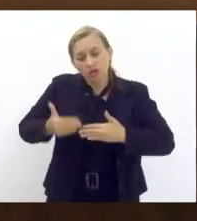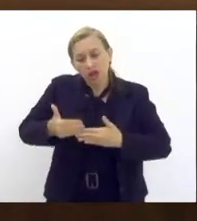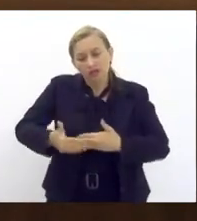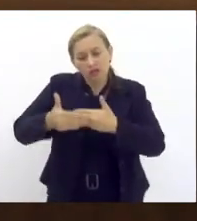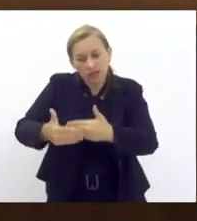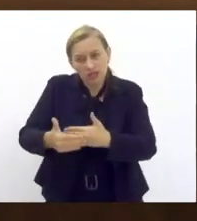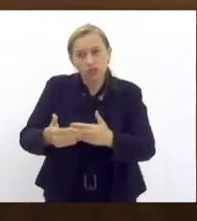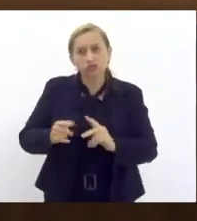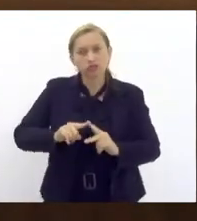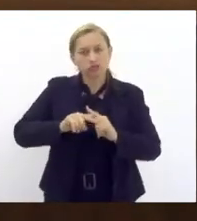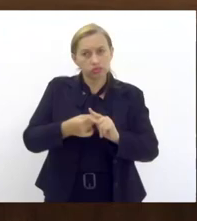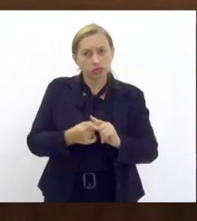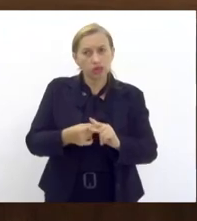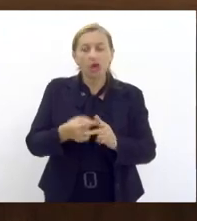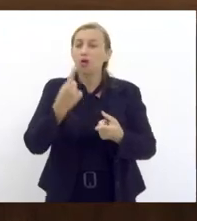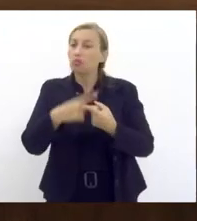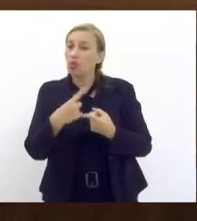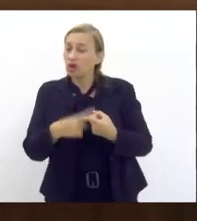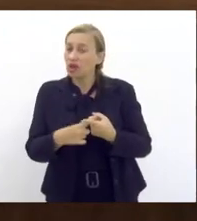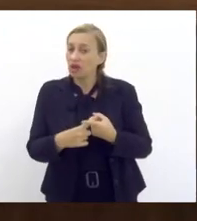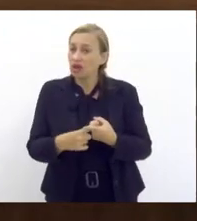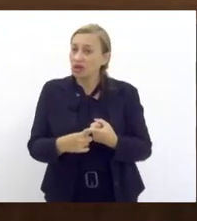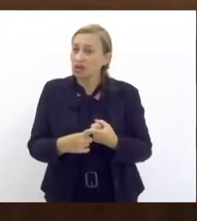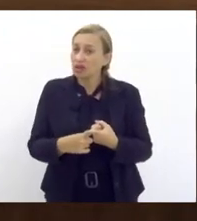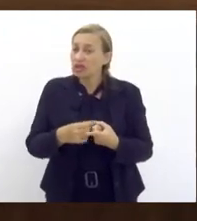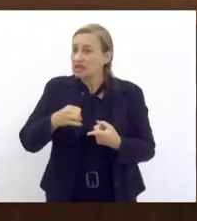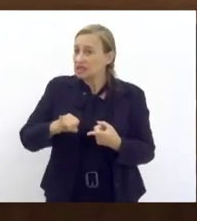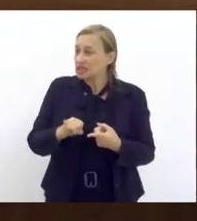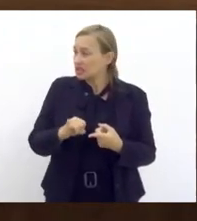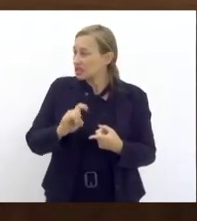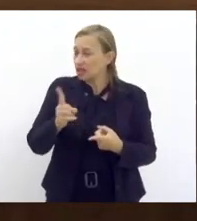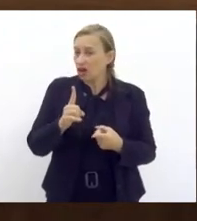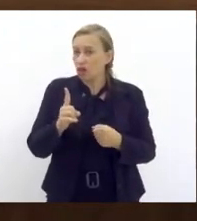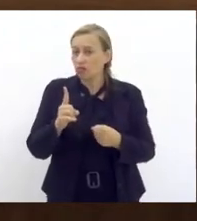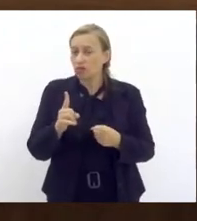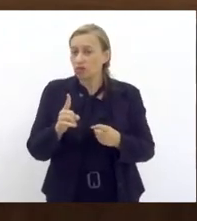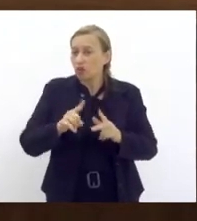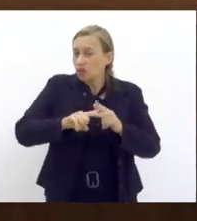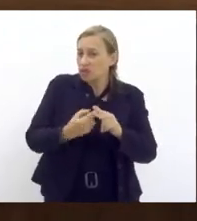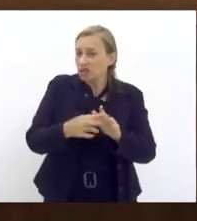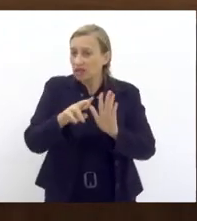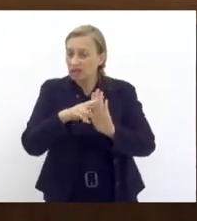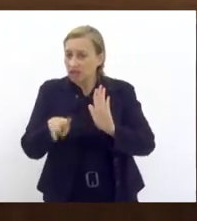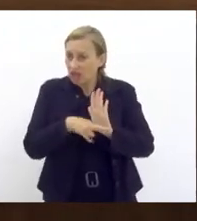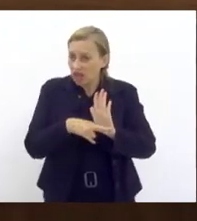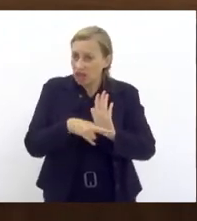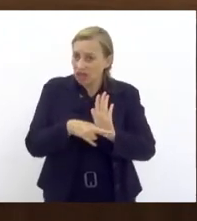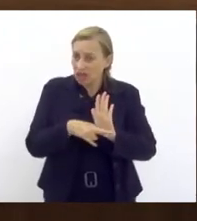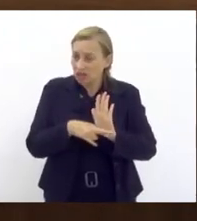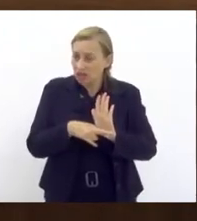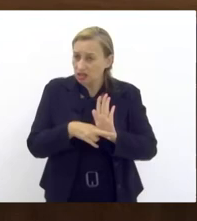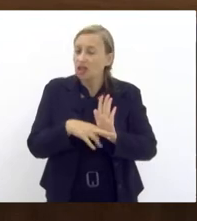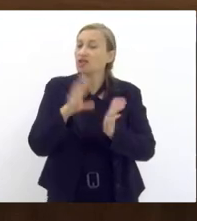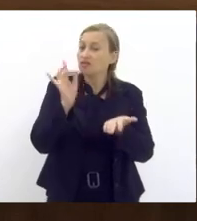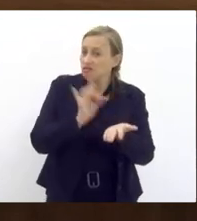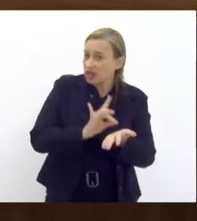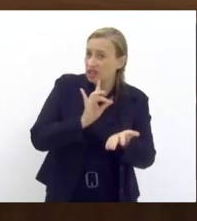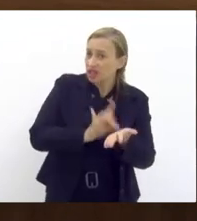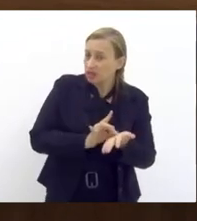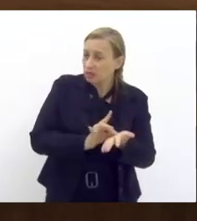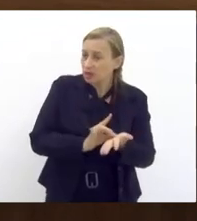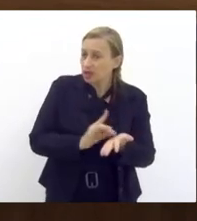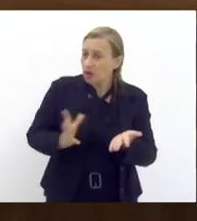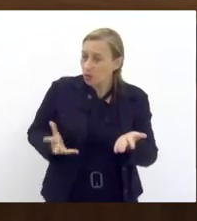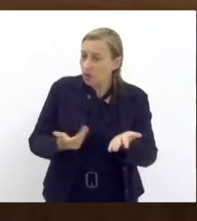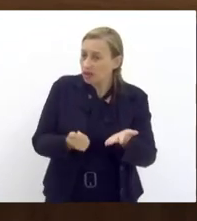na regulamentação. Porque, caso contrário, se você não tem uma regulamentação altiva e que realmente dê corpo a